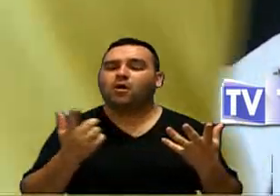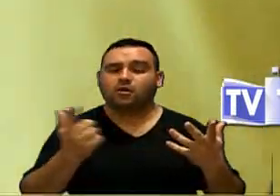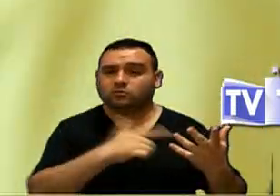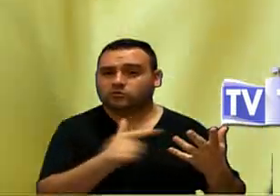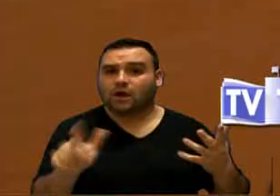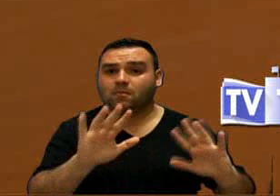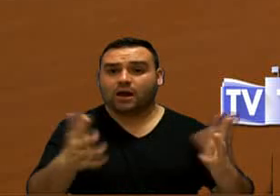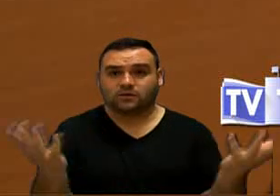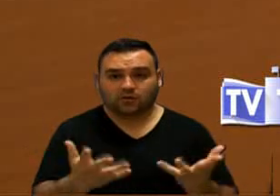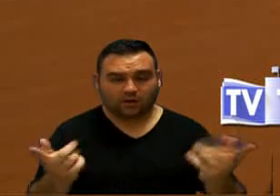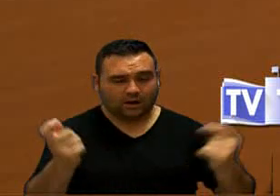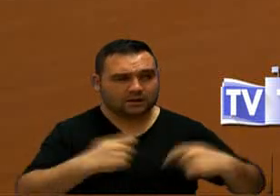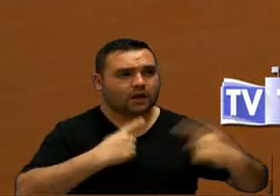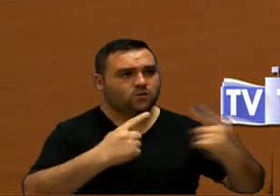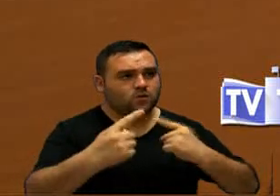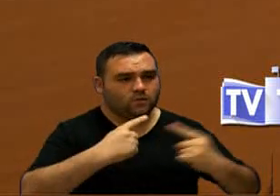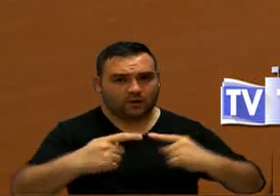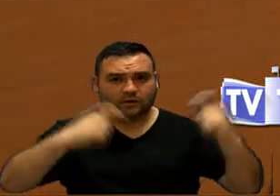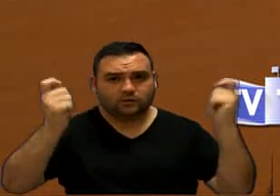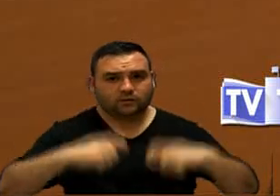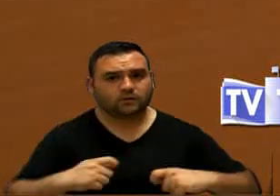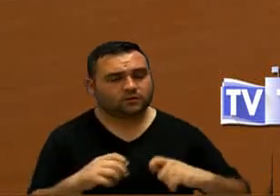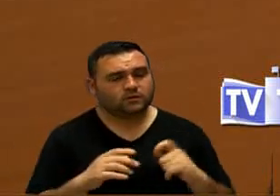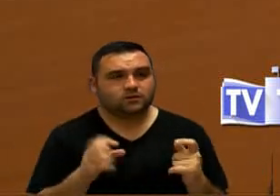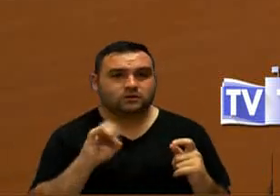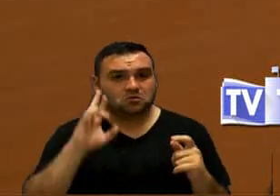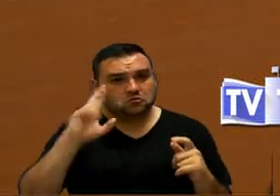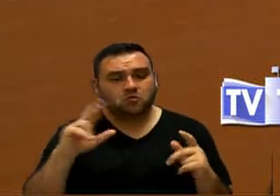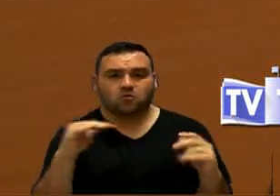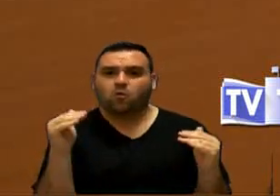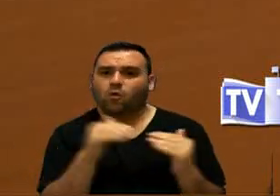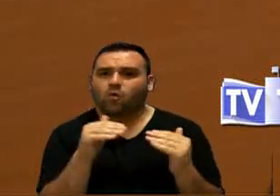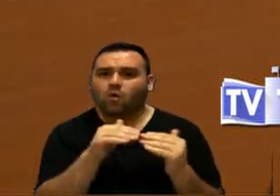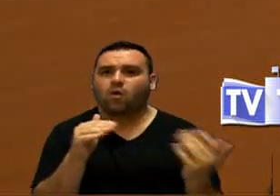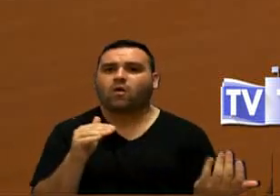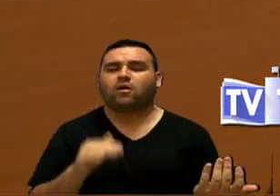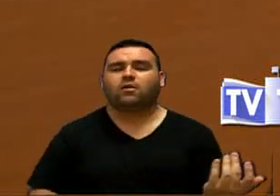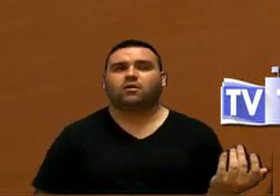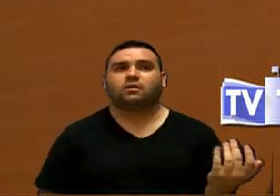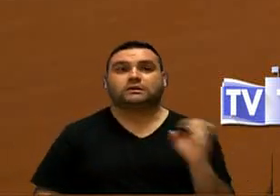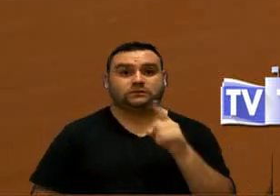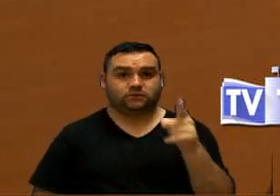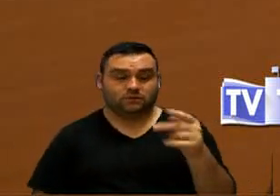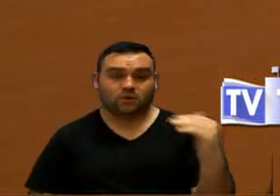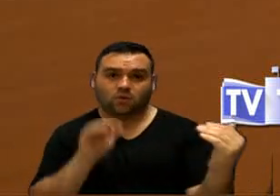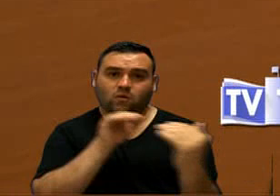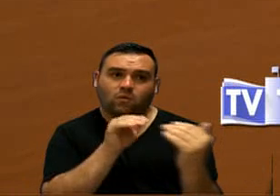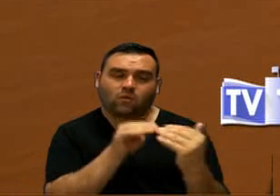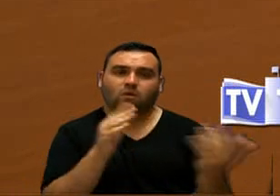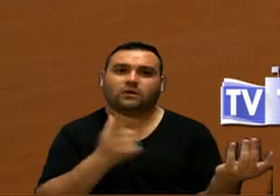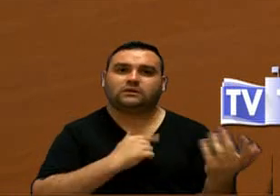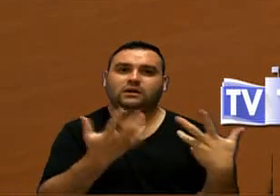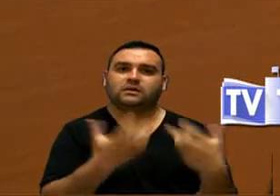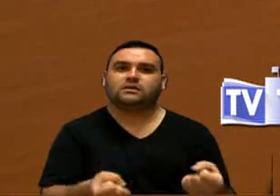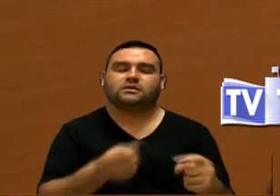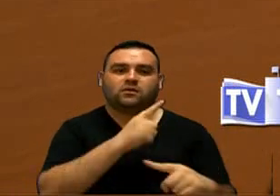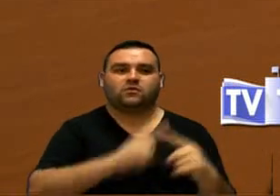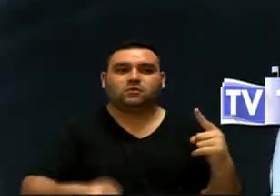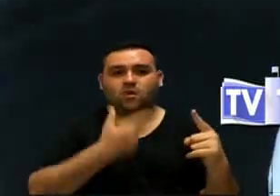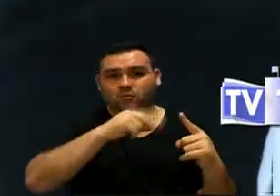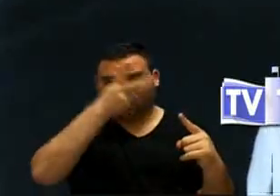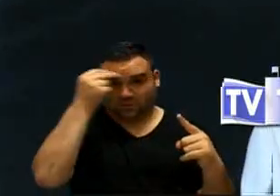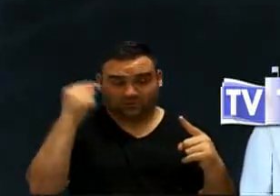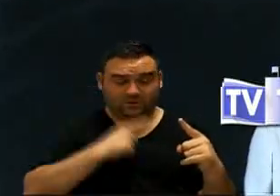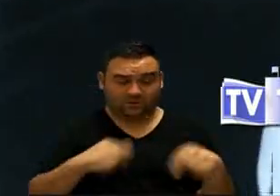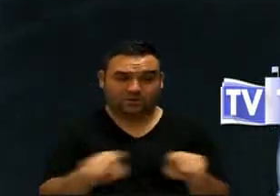se essa questão puder ser negociada... Se o senhor concorda, senhor concorda em acatar o veto do